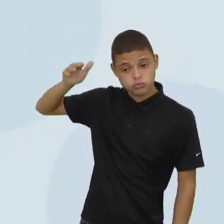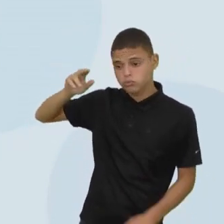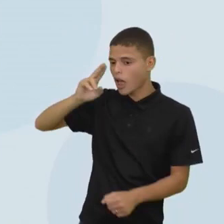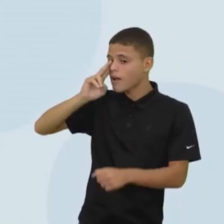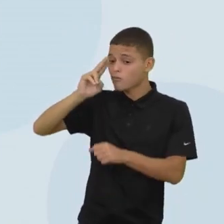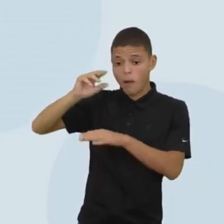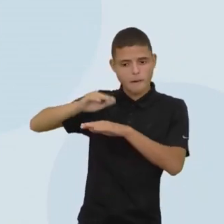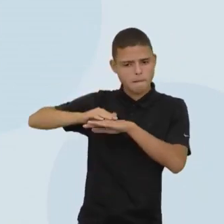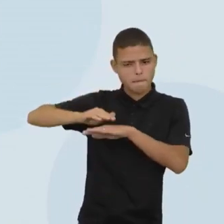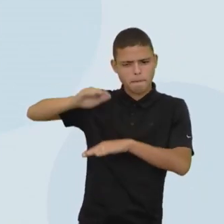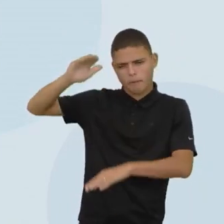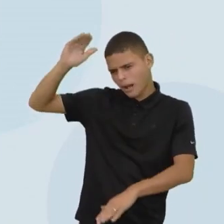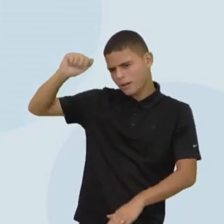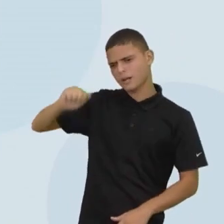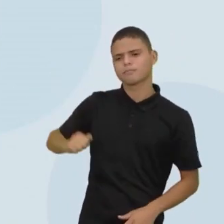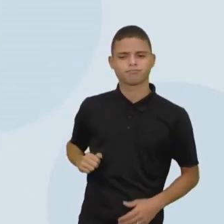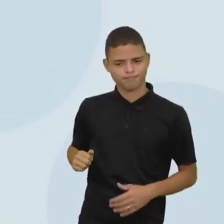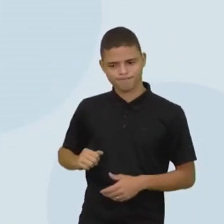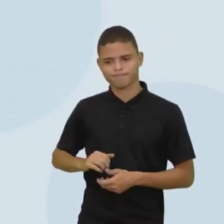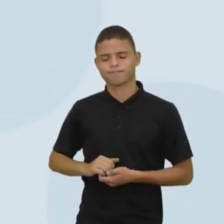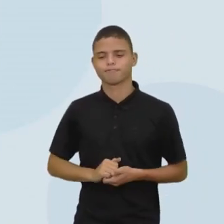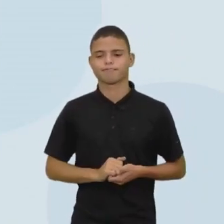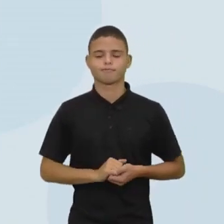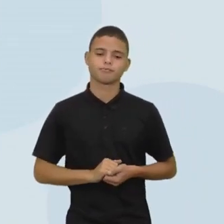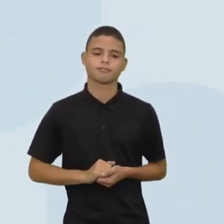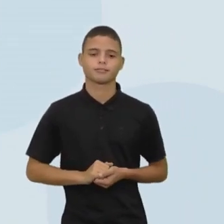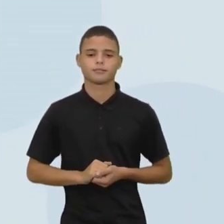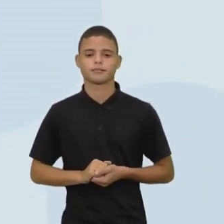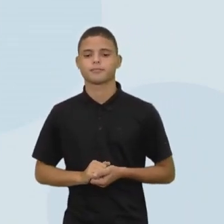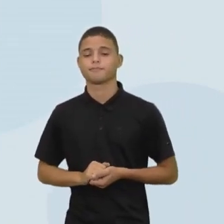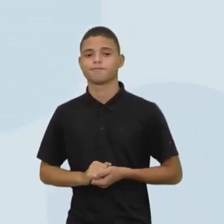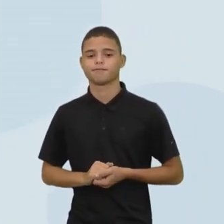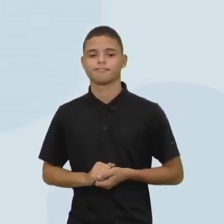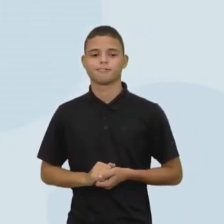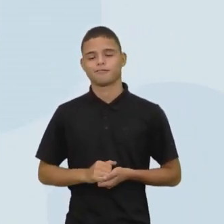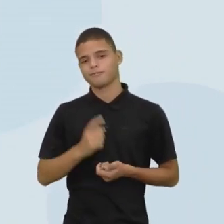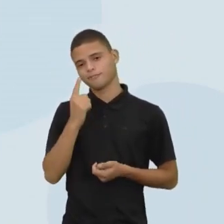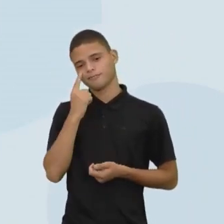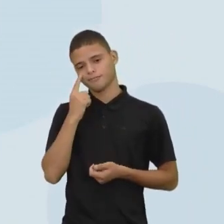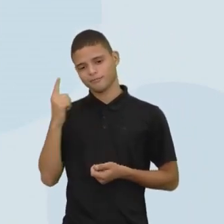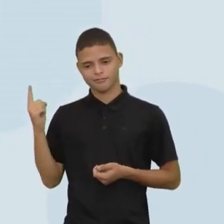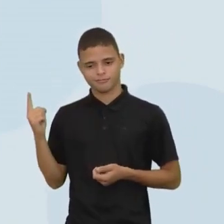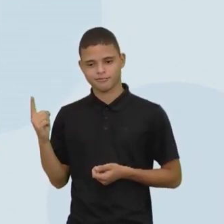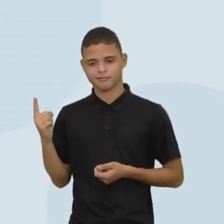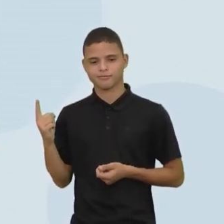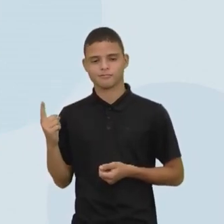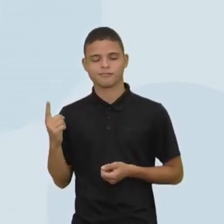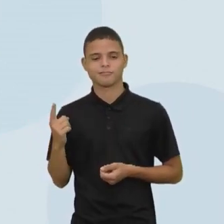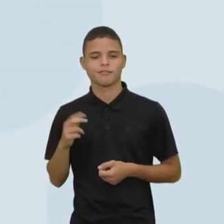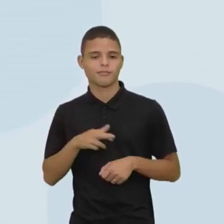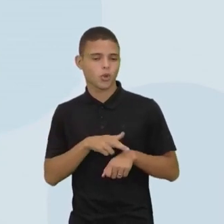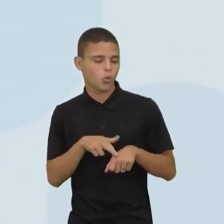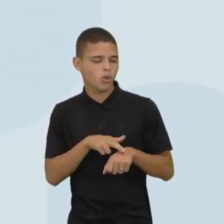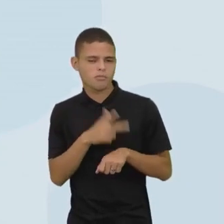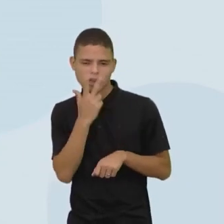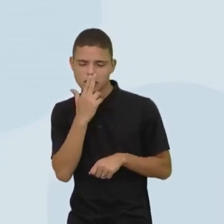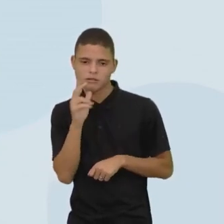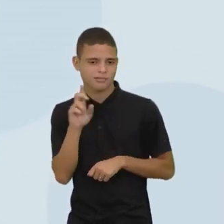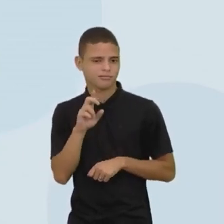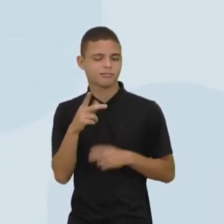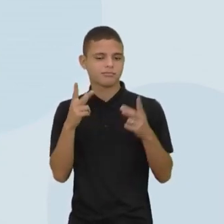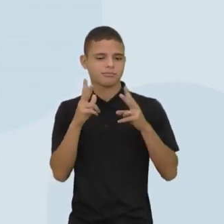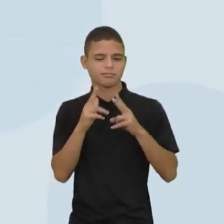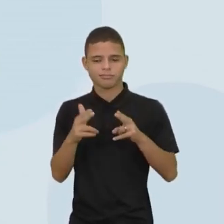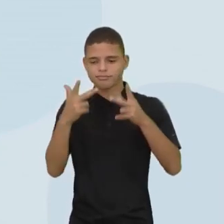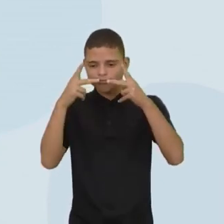coloquei verde lá, verde lá na imagem. É óculos, hein? Verdade, chegando. O Félix Vou deu colocar um risada. azulzinho aqui, vai